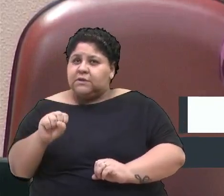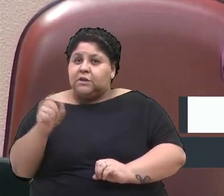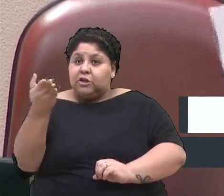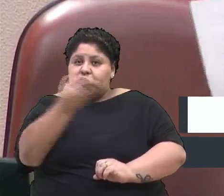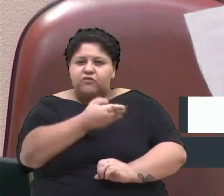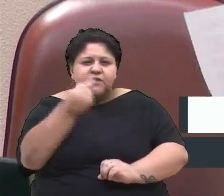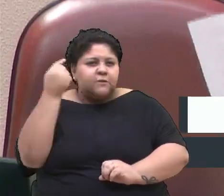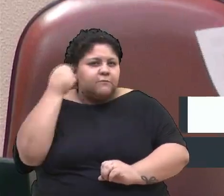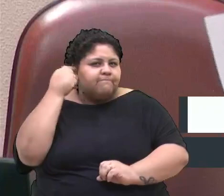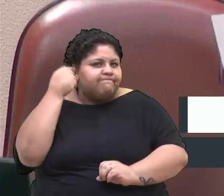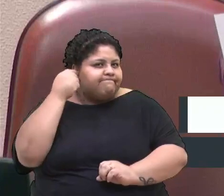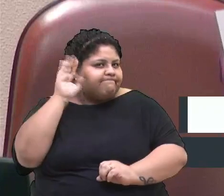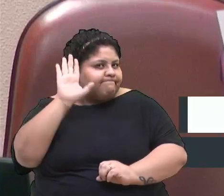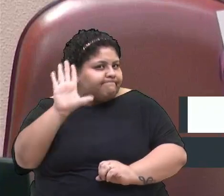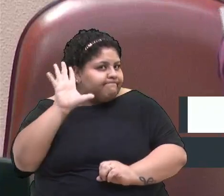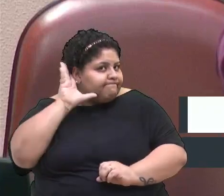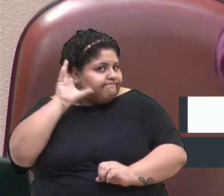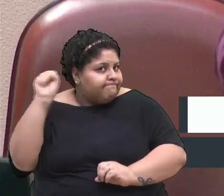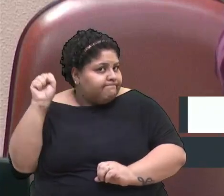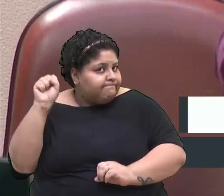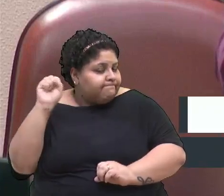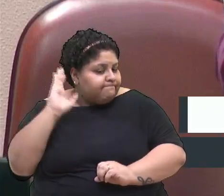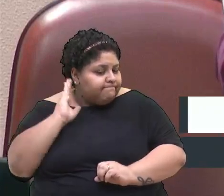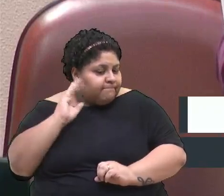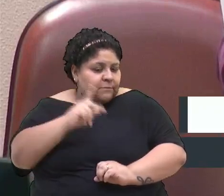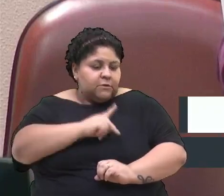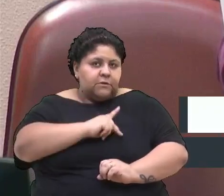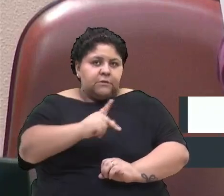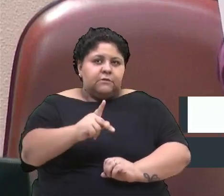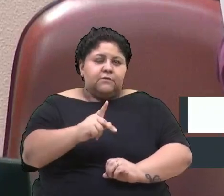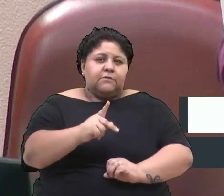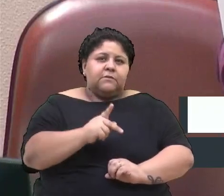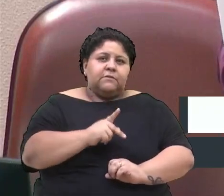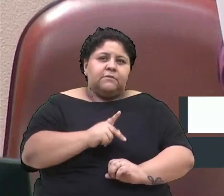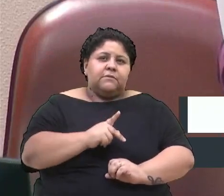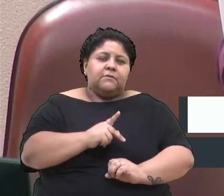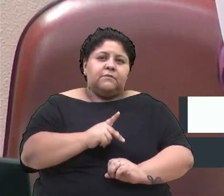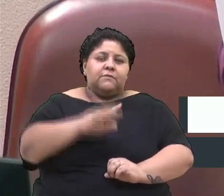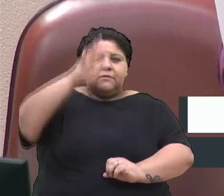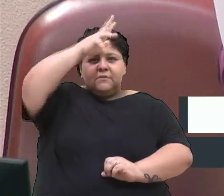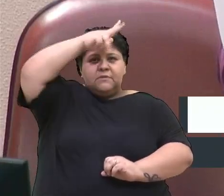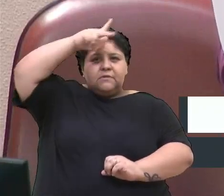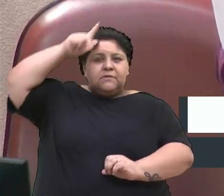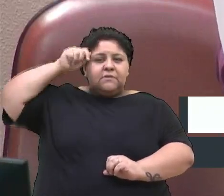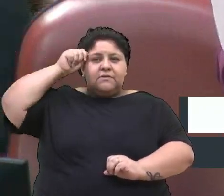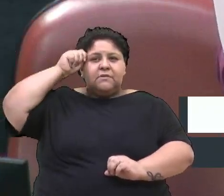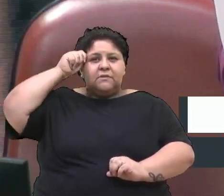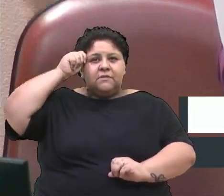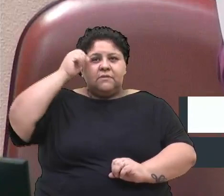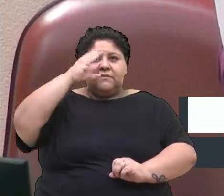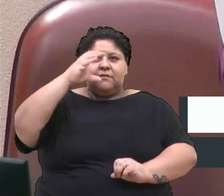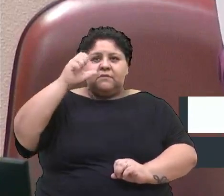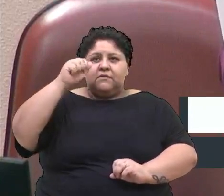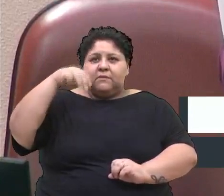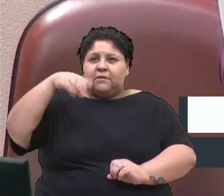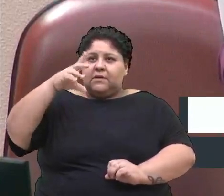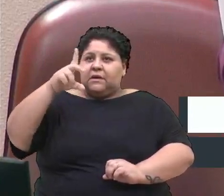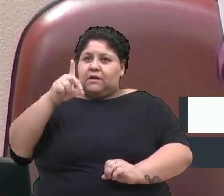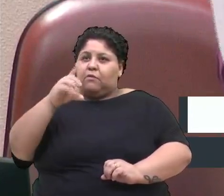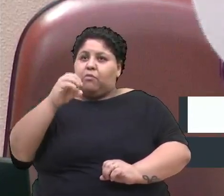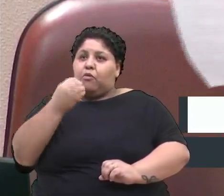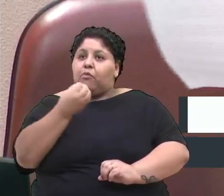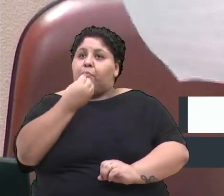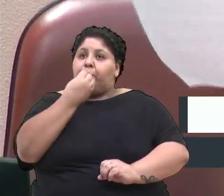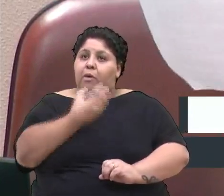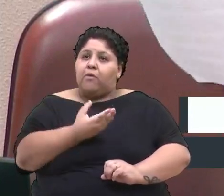essa passagem aqui, vereador Alberto. O presidente da FAMUR é o prefeito de Campo Bom, o Luciano Orsi.